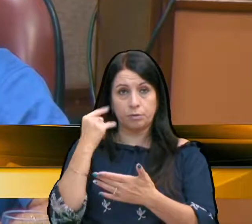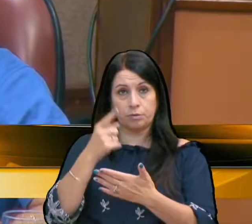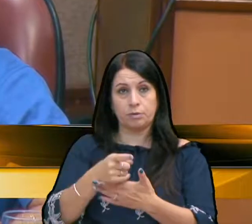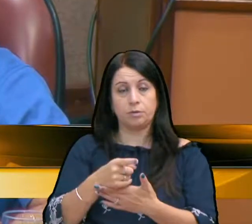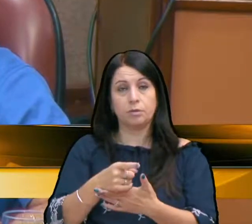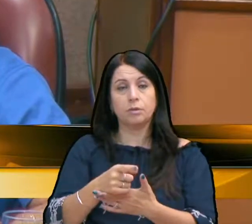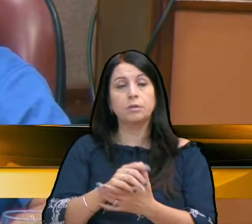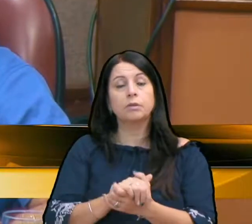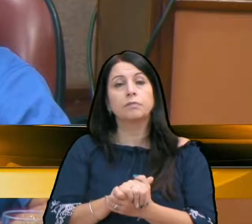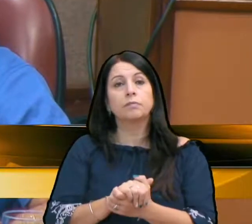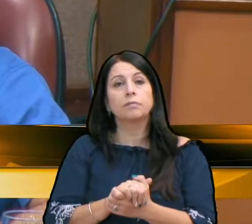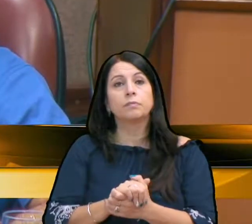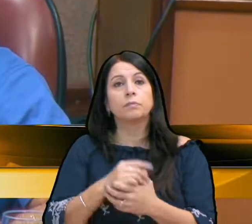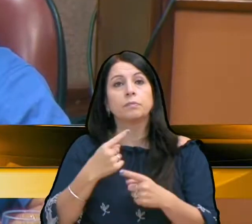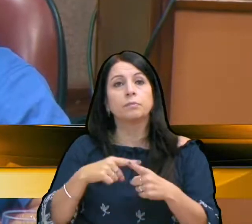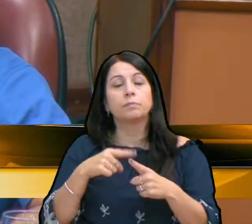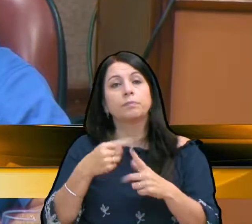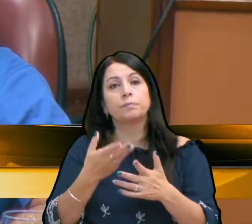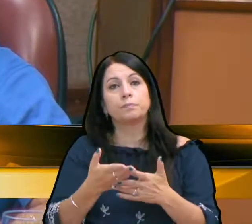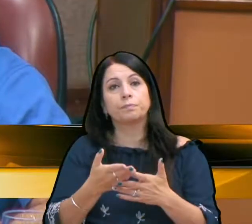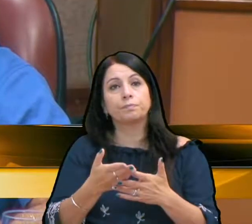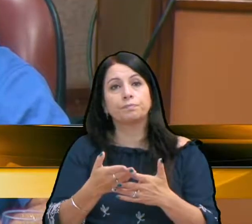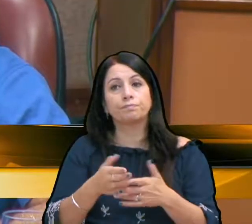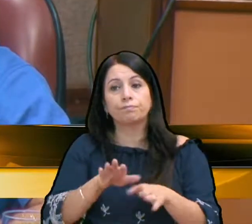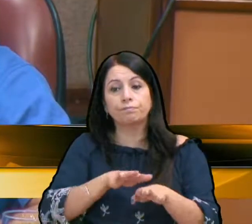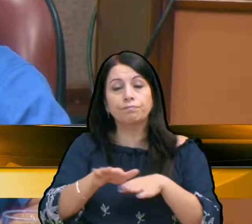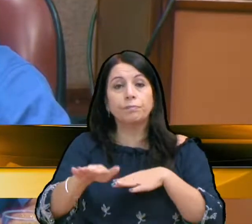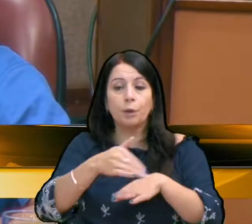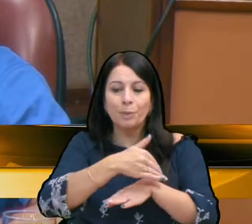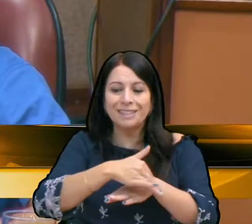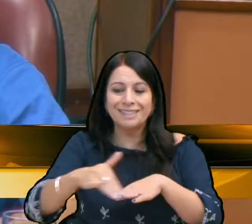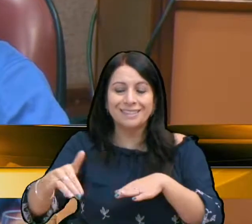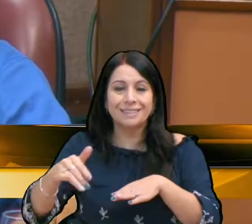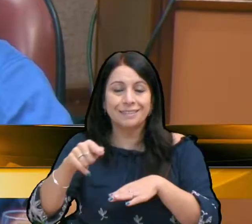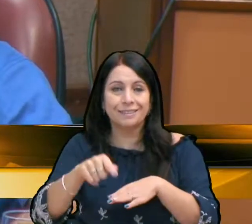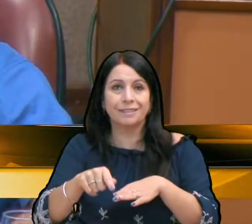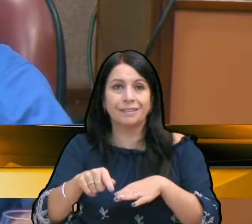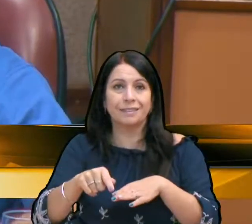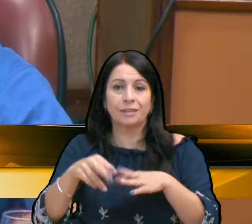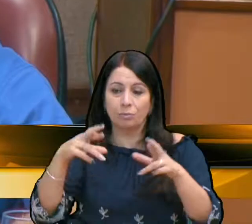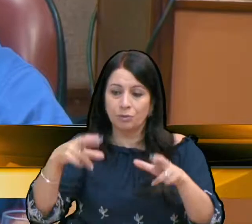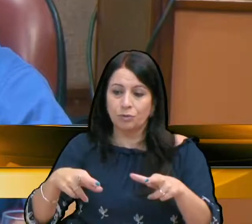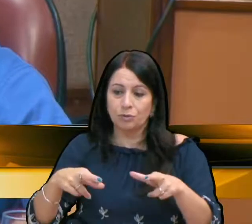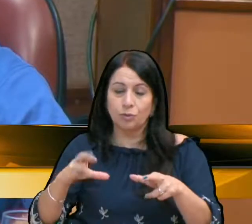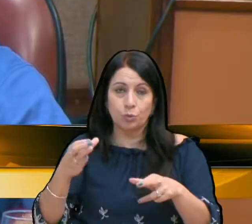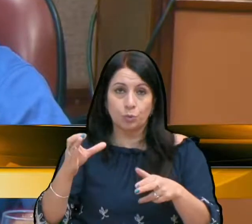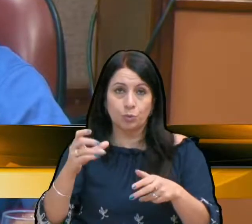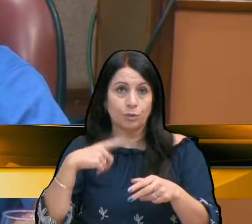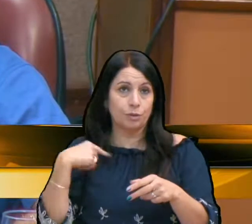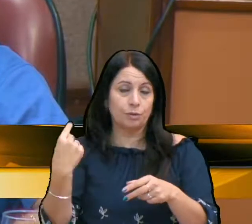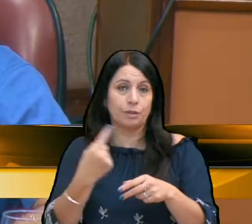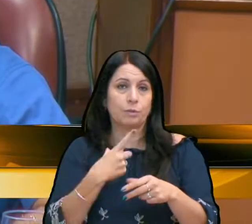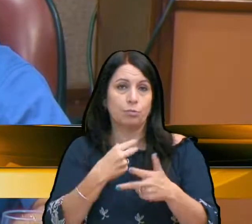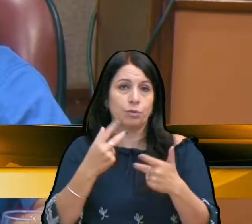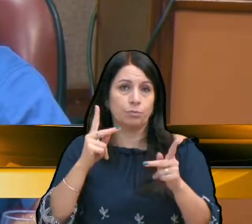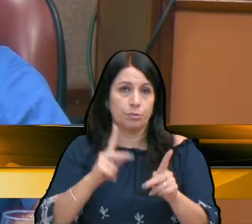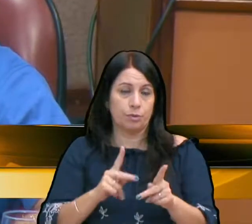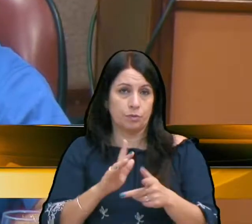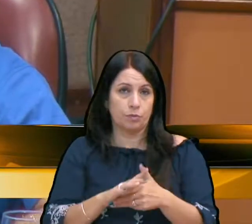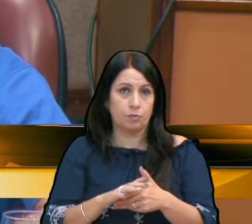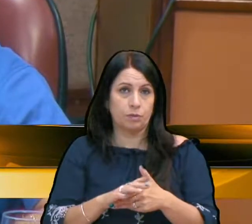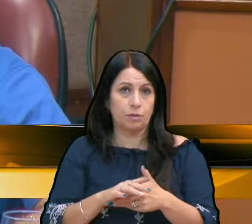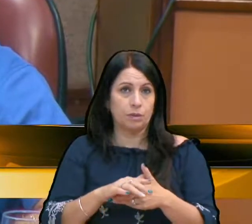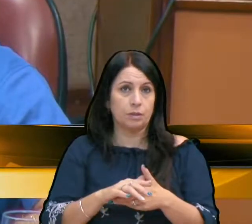na via, né? Porque é uma estrada onde que... A região Cruzeiro é uma região onde que tem muitas pessoas que